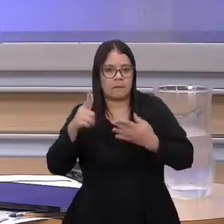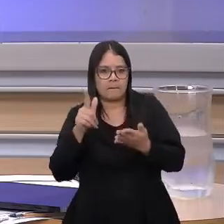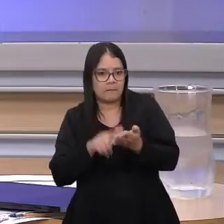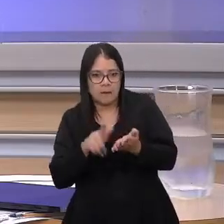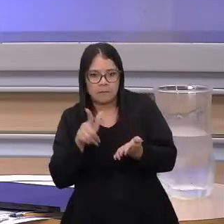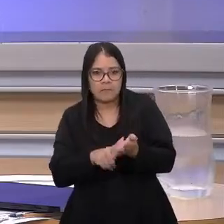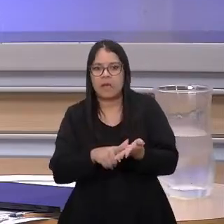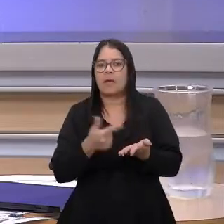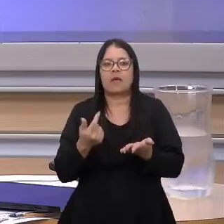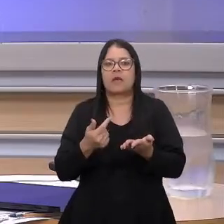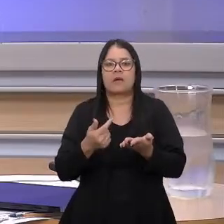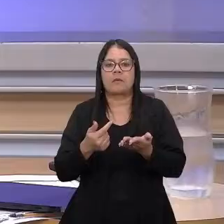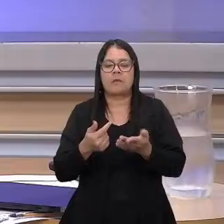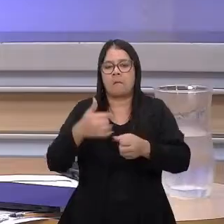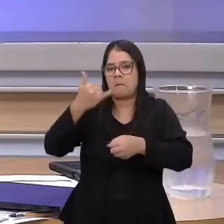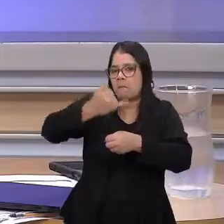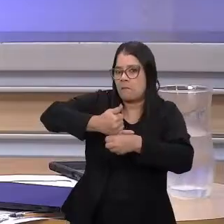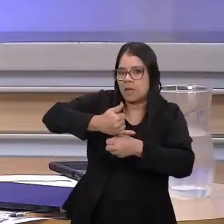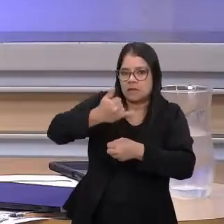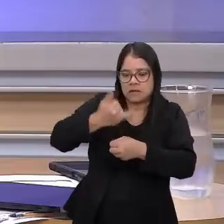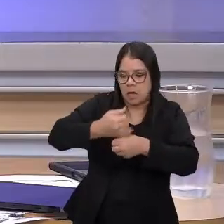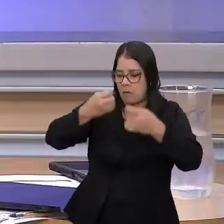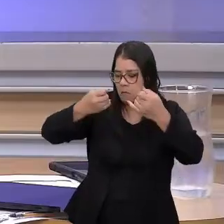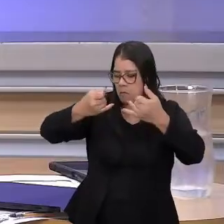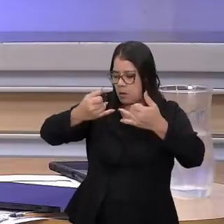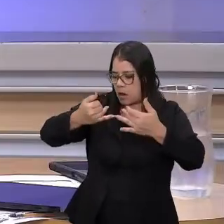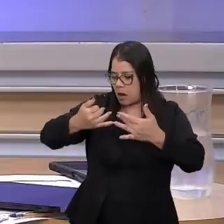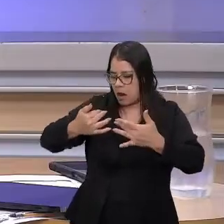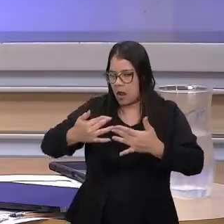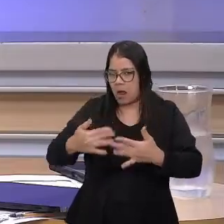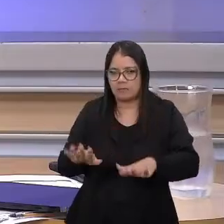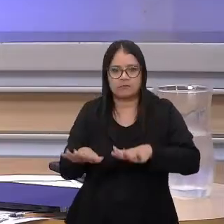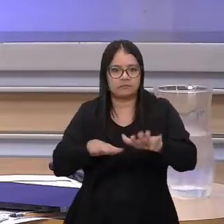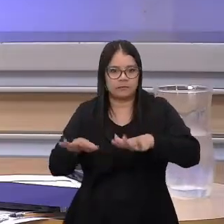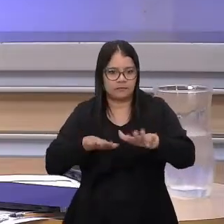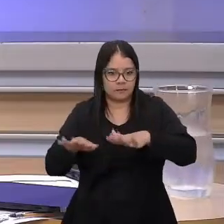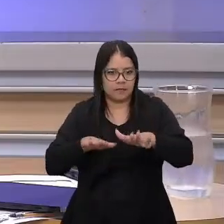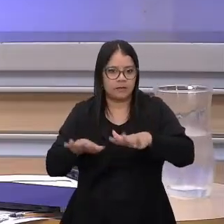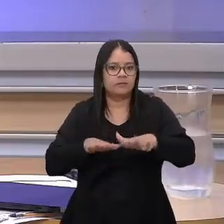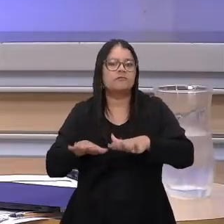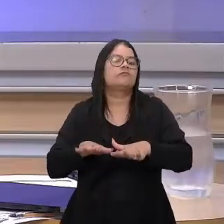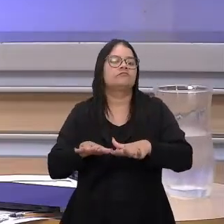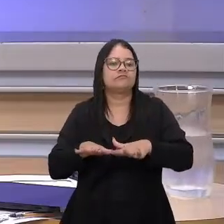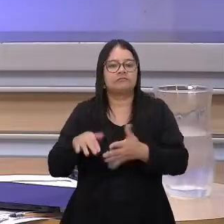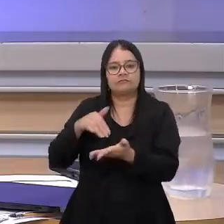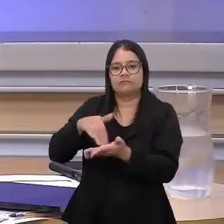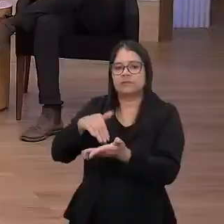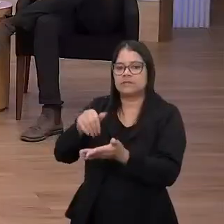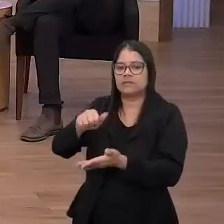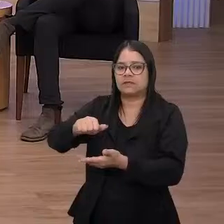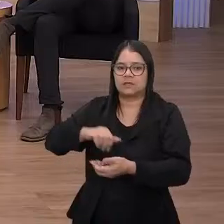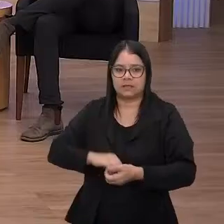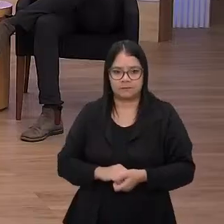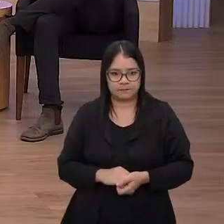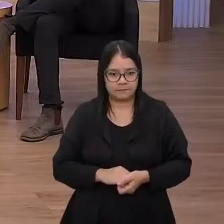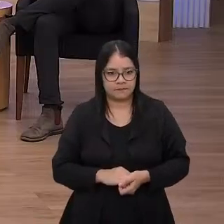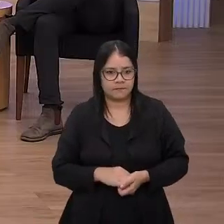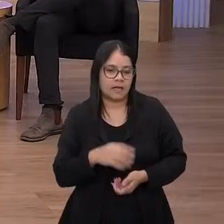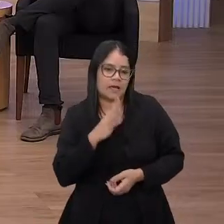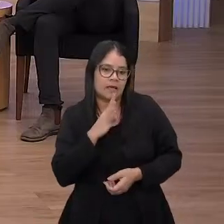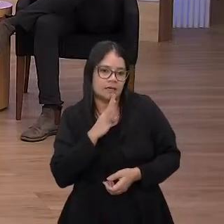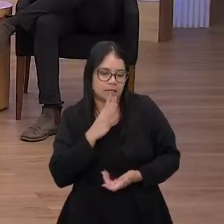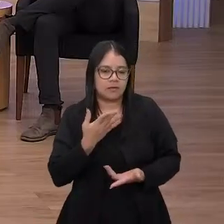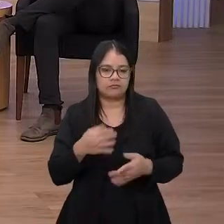tem para metal, enfim, lá a gente está com esse movimento lá na secretaria. É bem